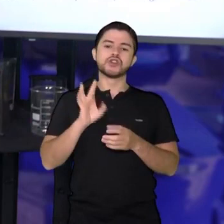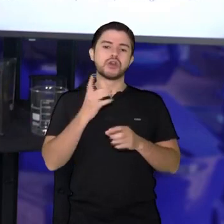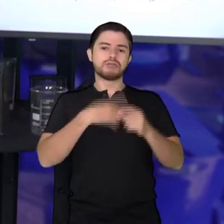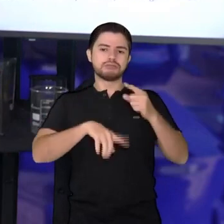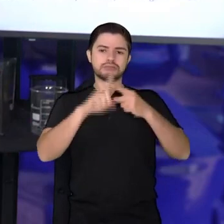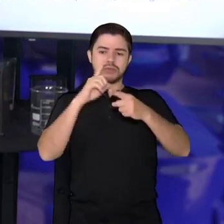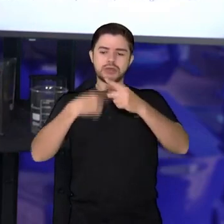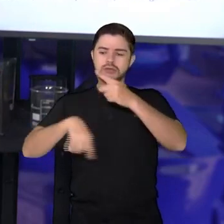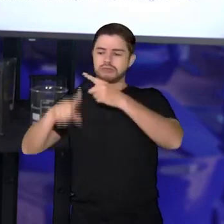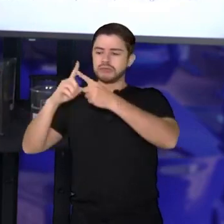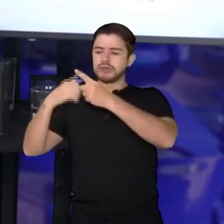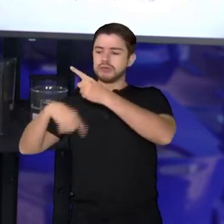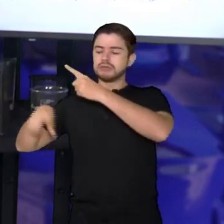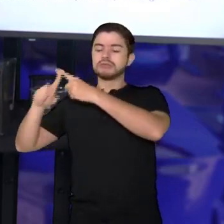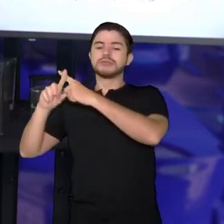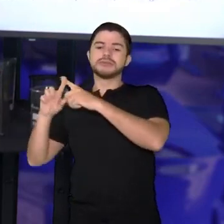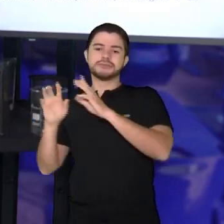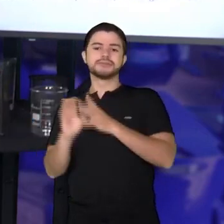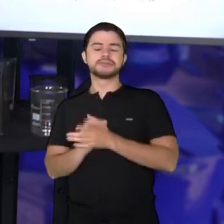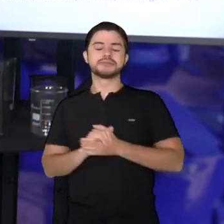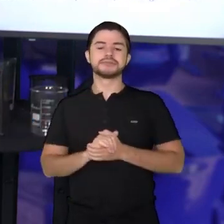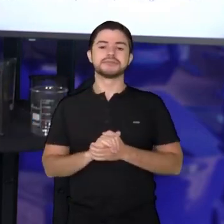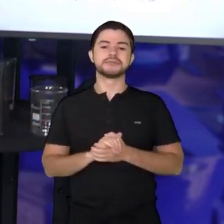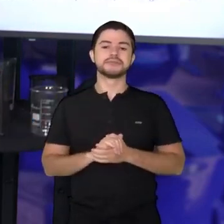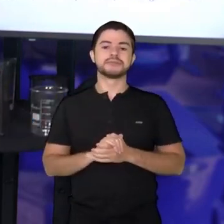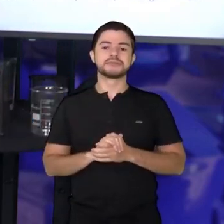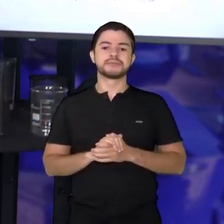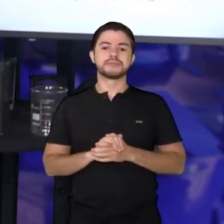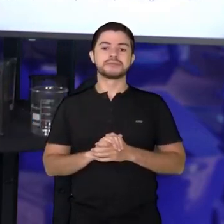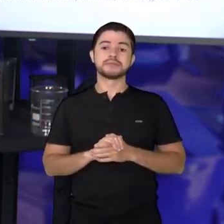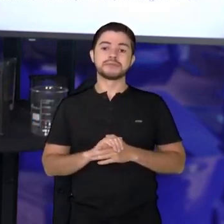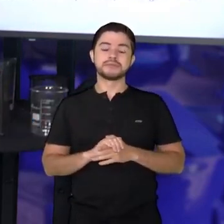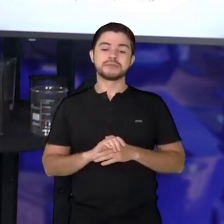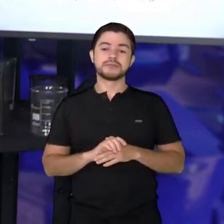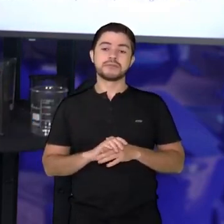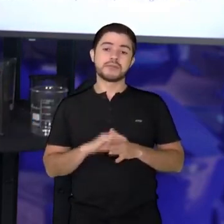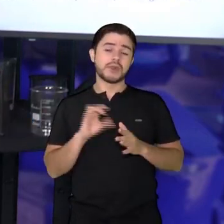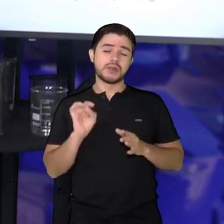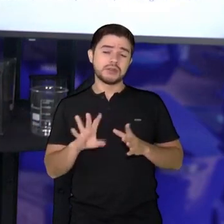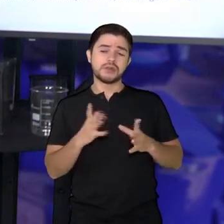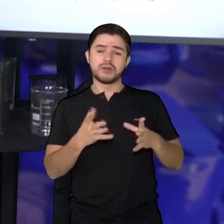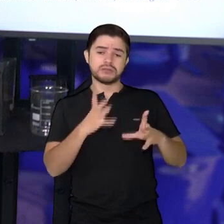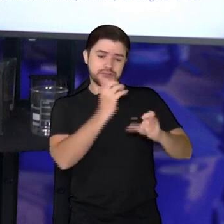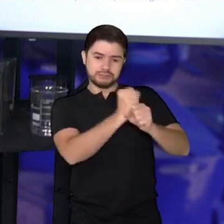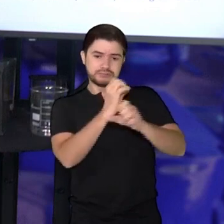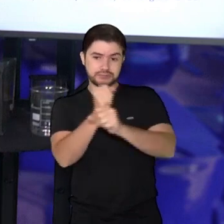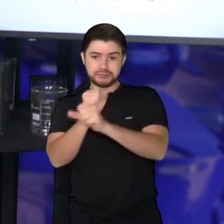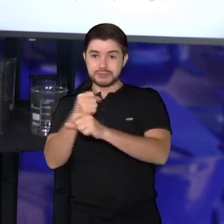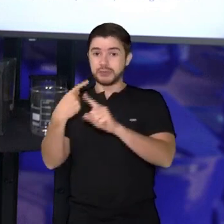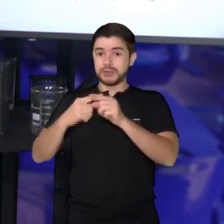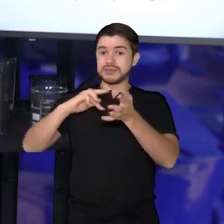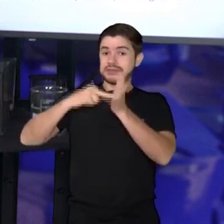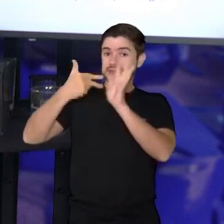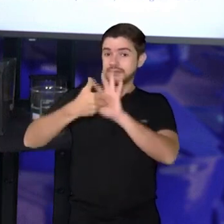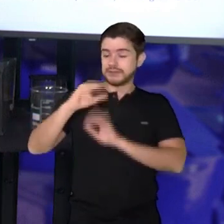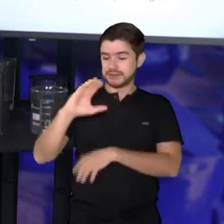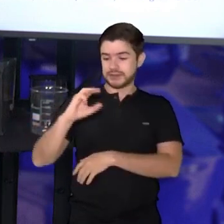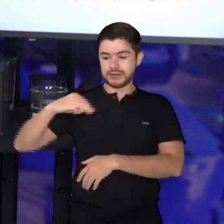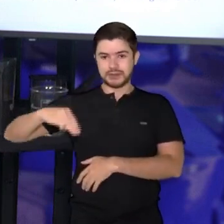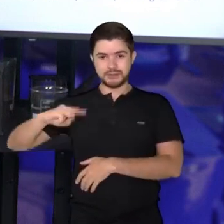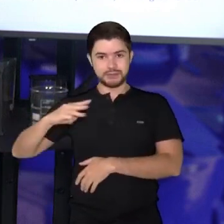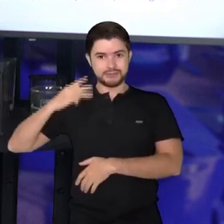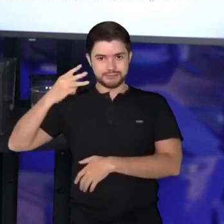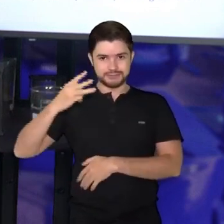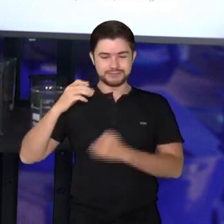multiplicar pela quantidade da medida, da aresta, né? Que é o centímetro. Então, o que